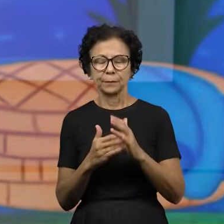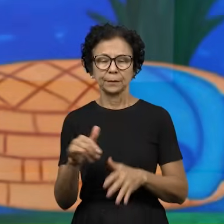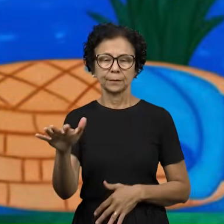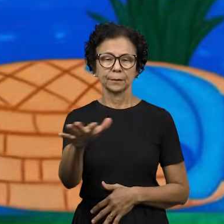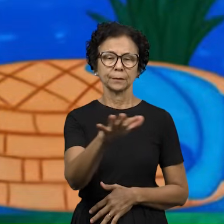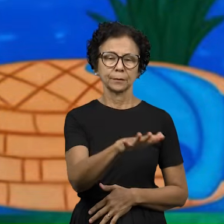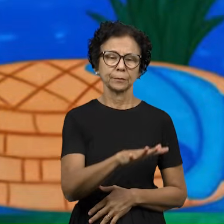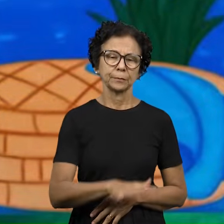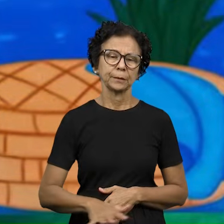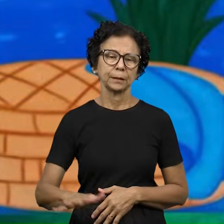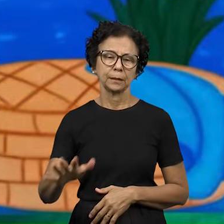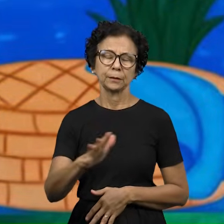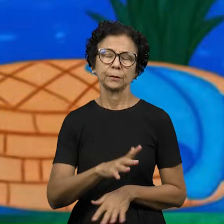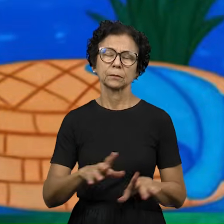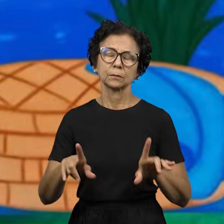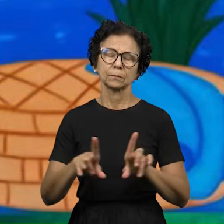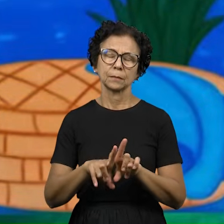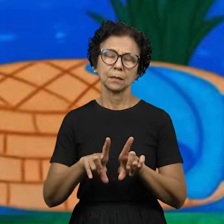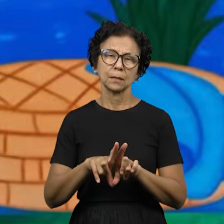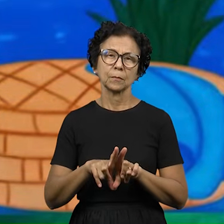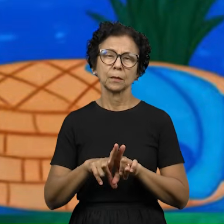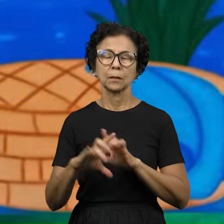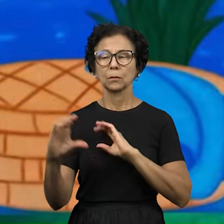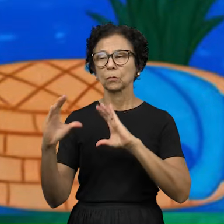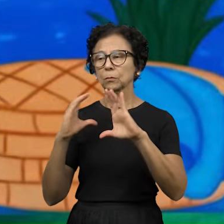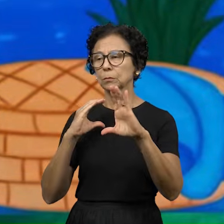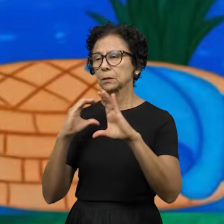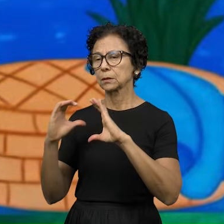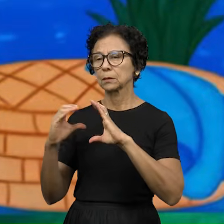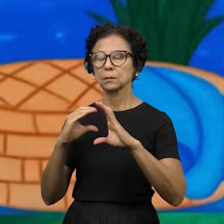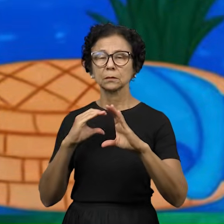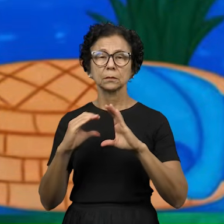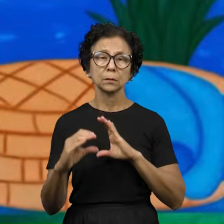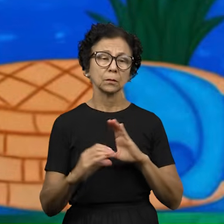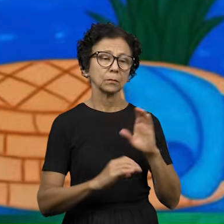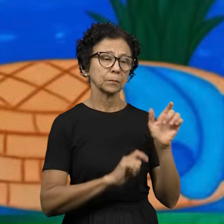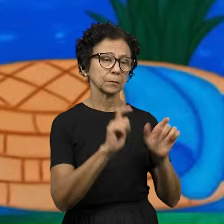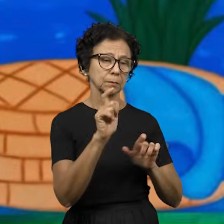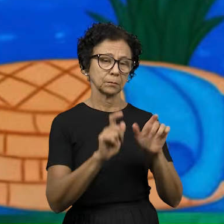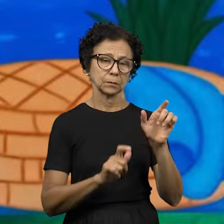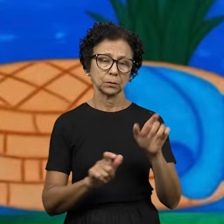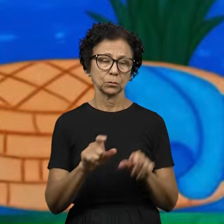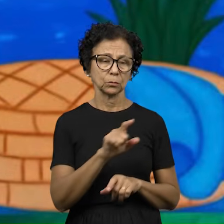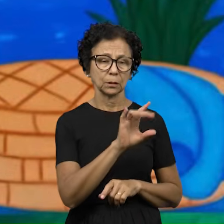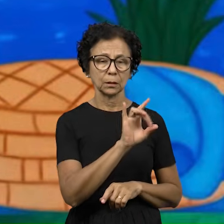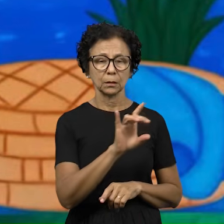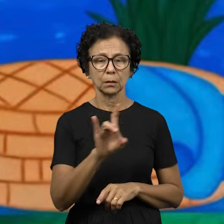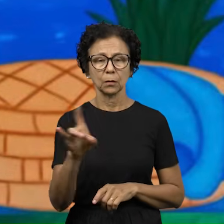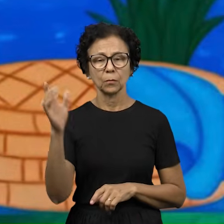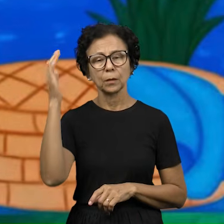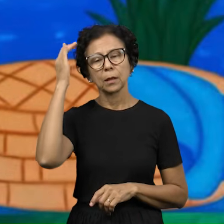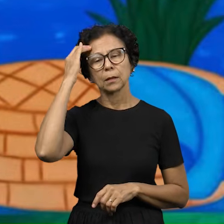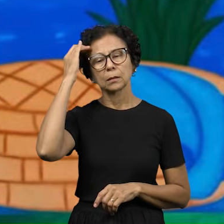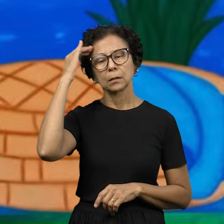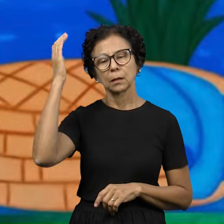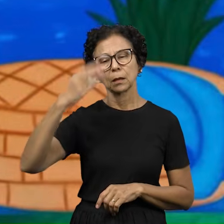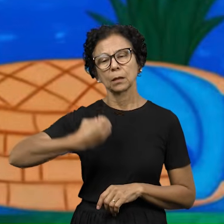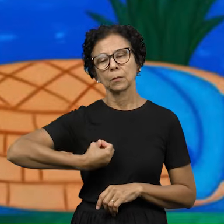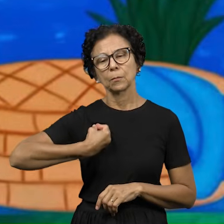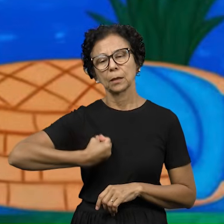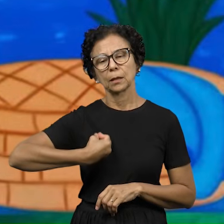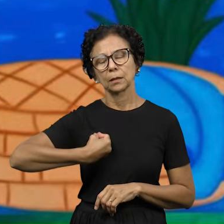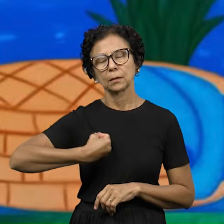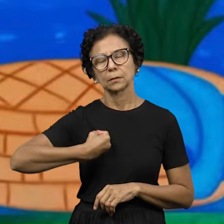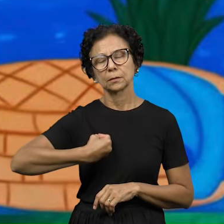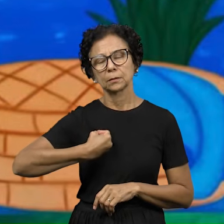também envolve a forma como nos comunicamos, para que cada pessoa possa compreender, participar